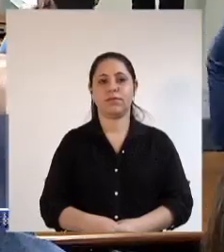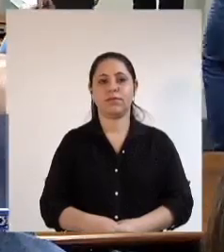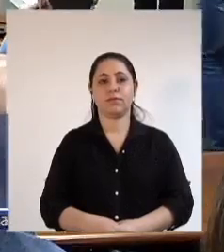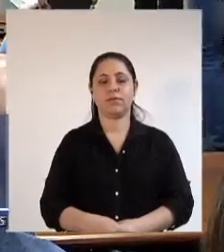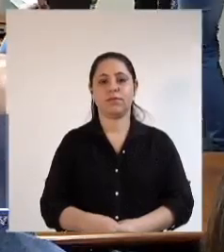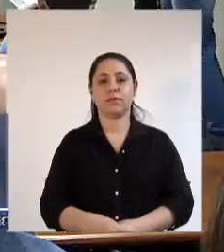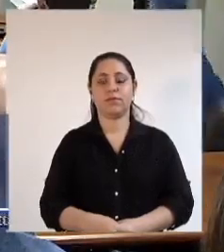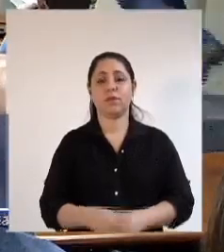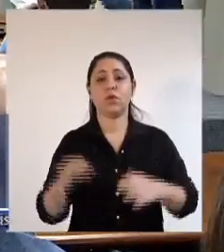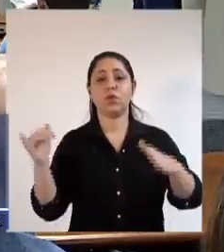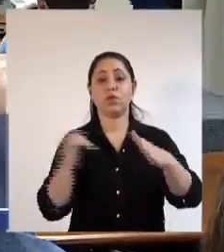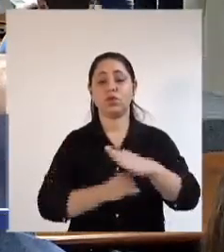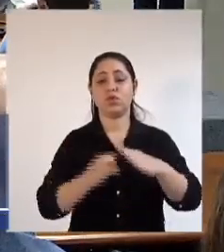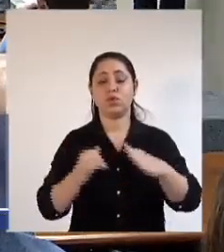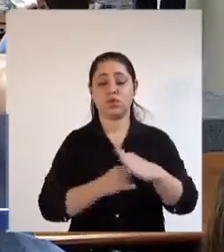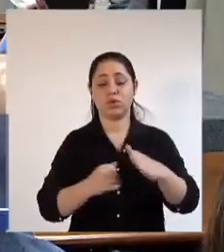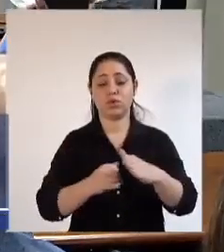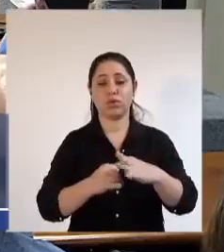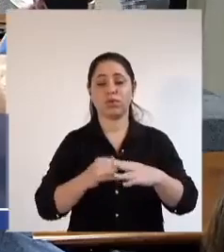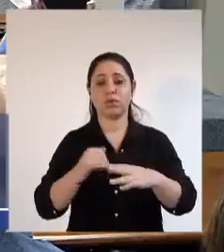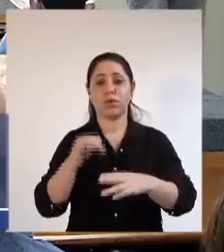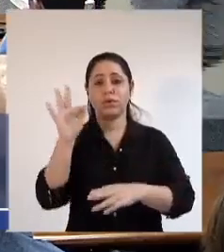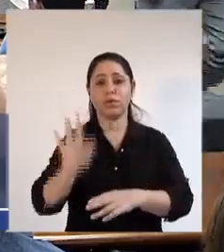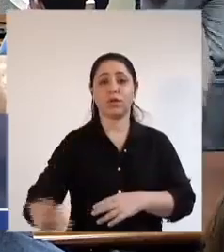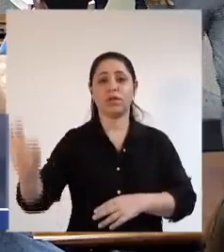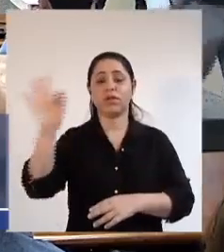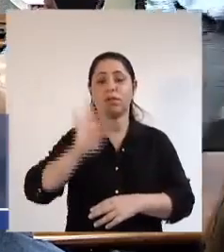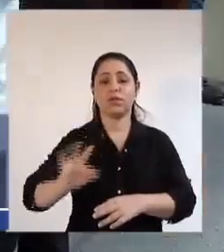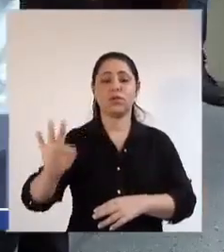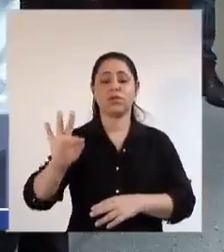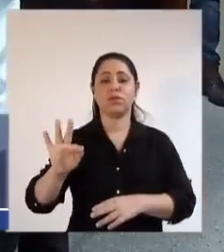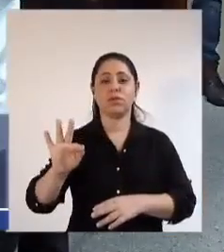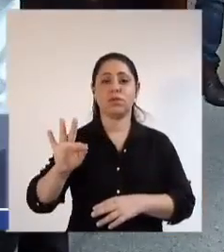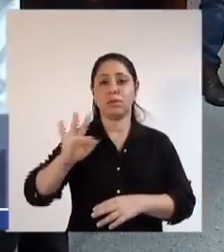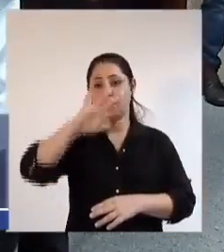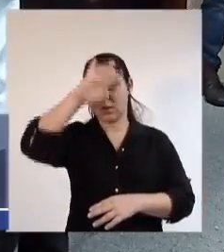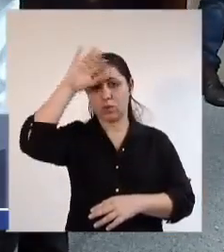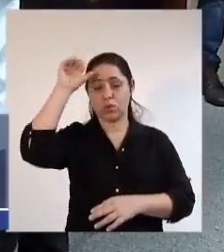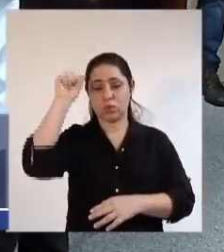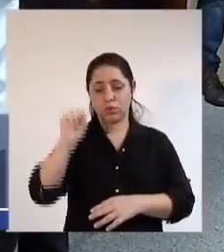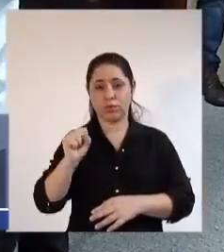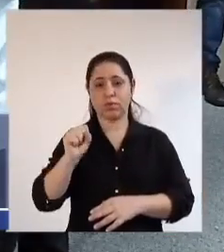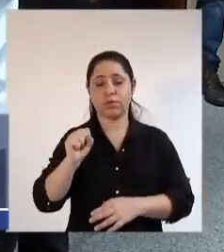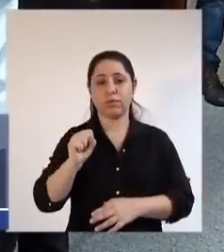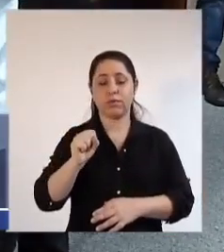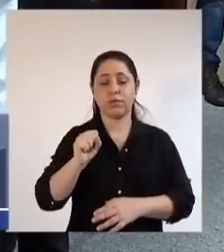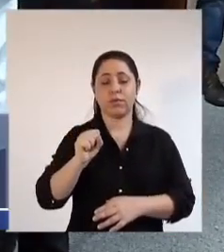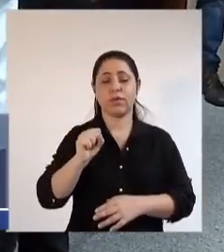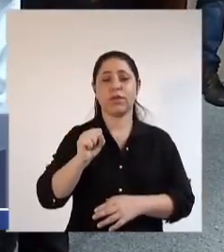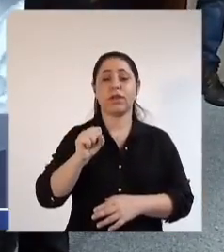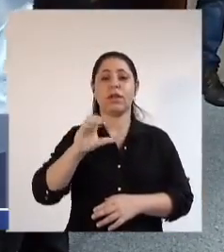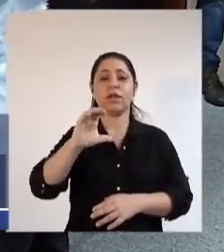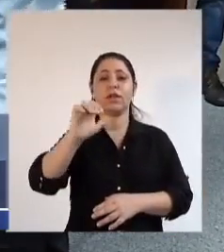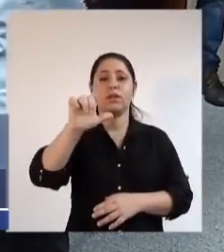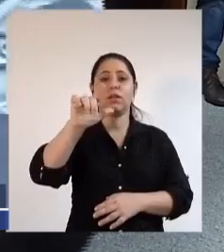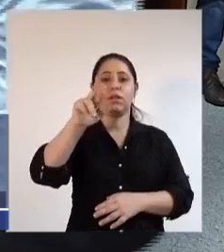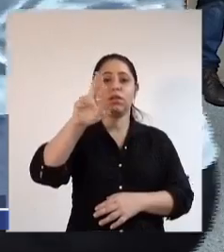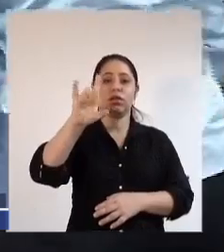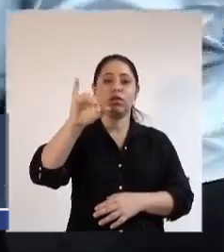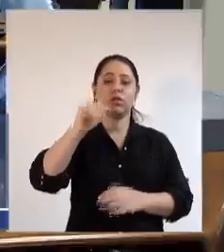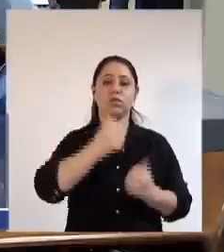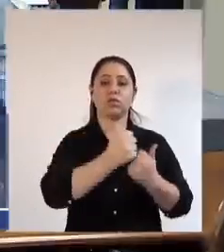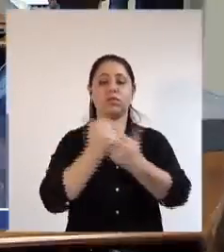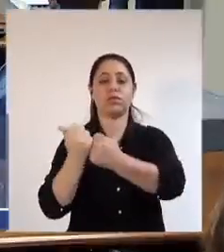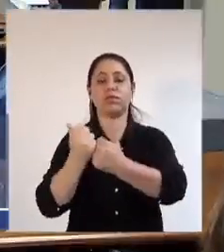pelo instituto federal de educação ciência e tecnologia de mato grosso do sul titular cláudio zárate sanábria e suplente eleito eu